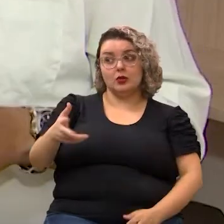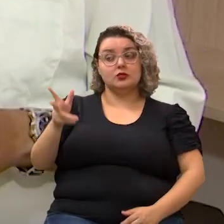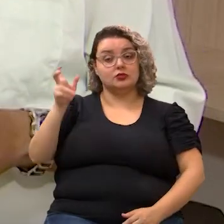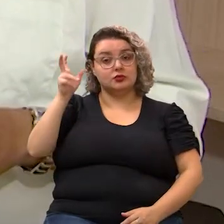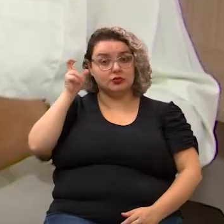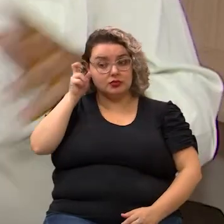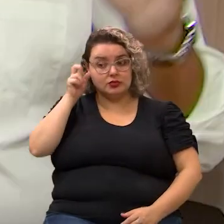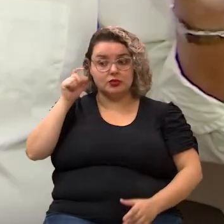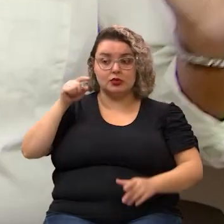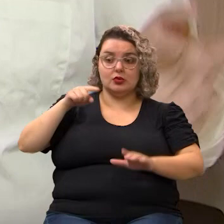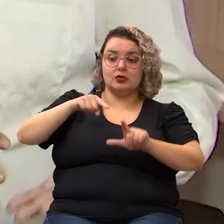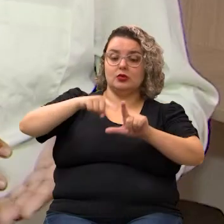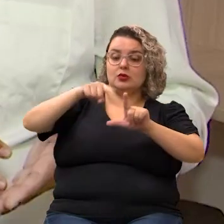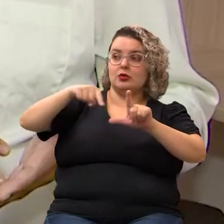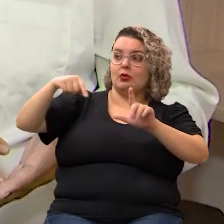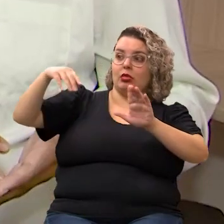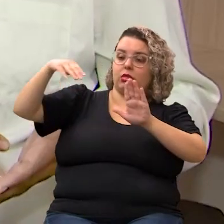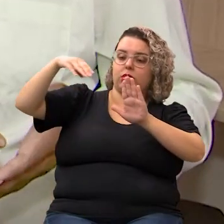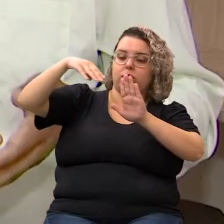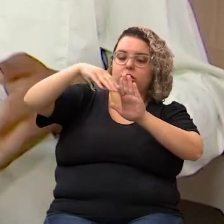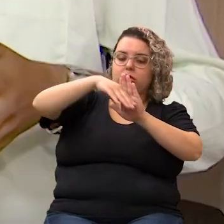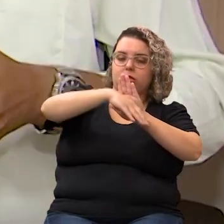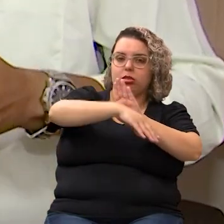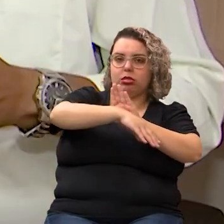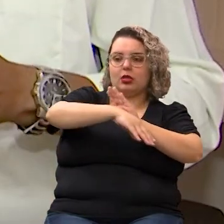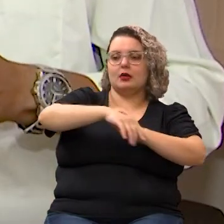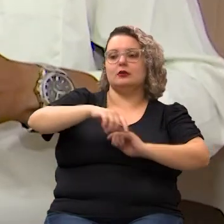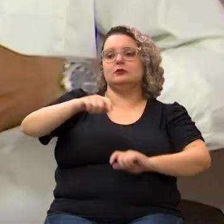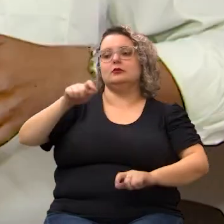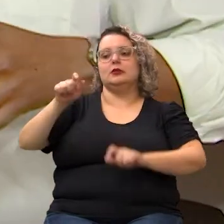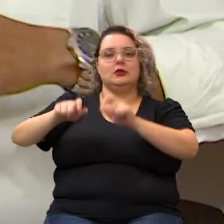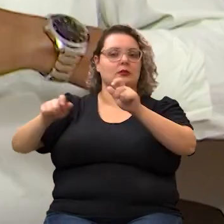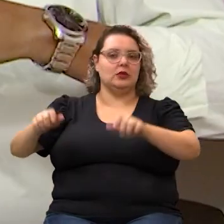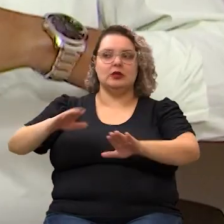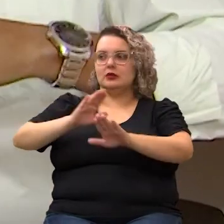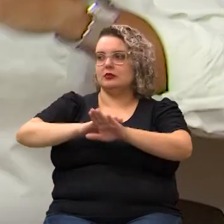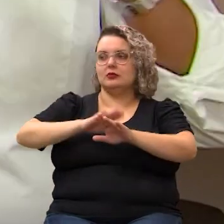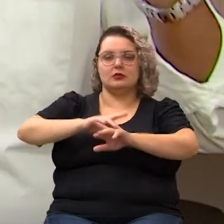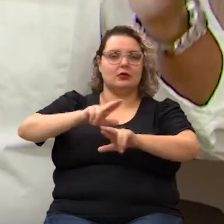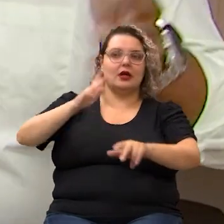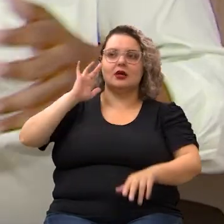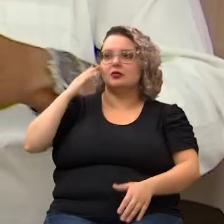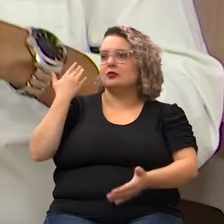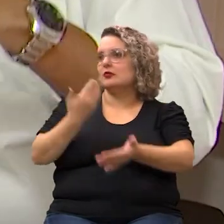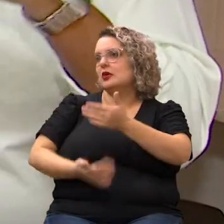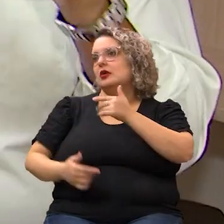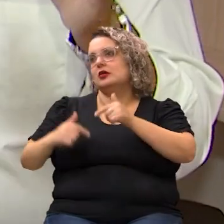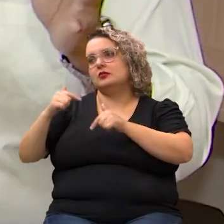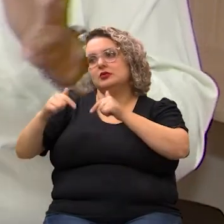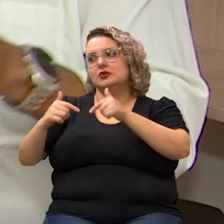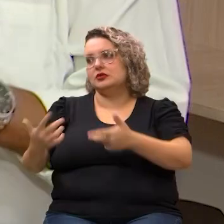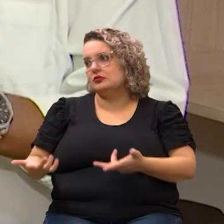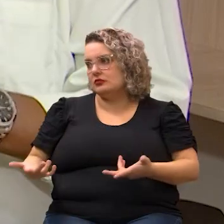escuta que o índice está despencando, e a pessoa toma uma série de ações achando que vai perder o emprego, que vai